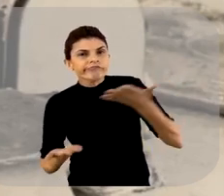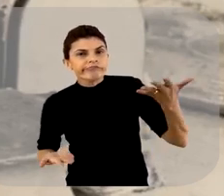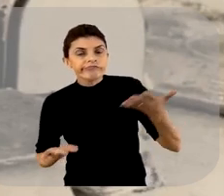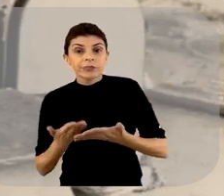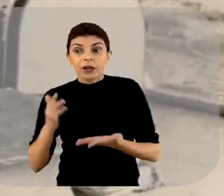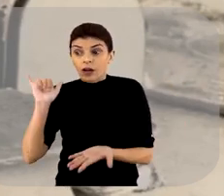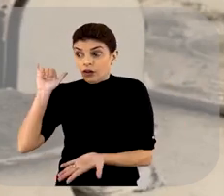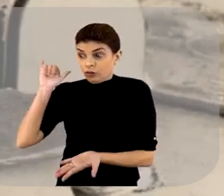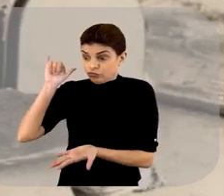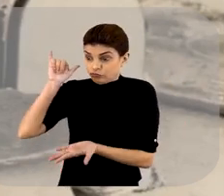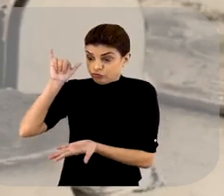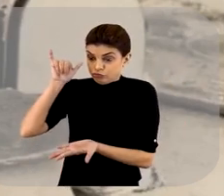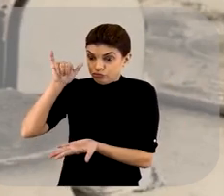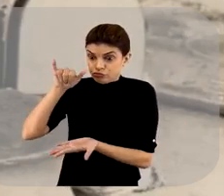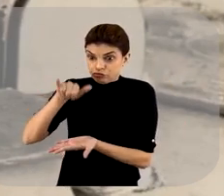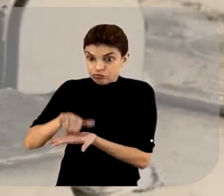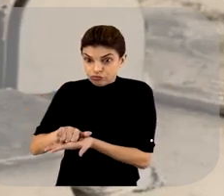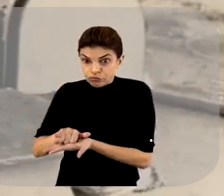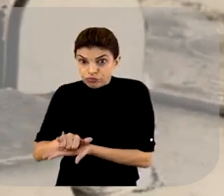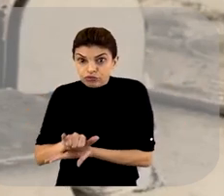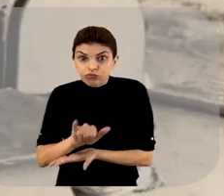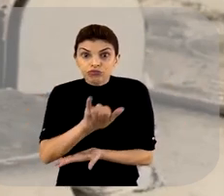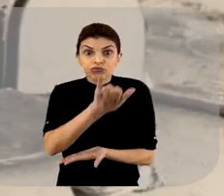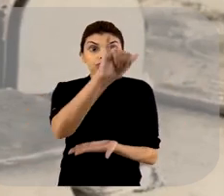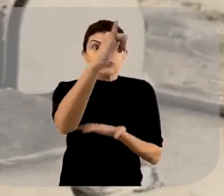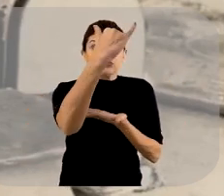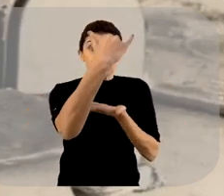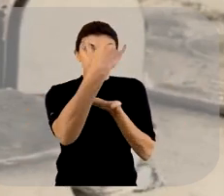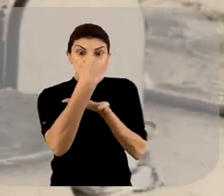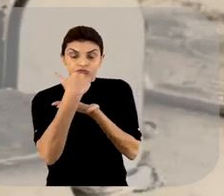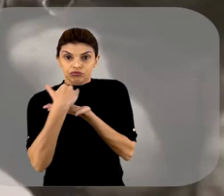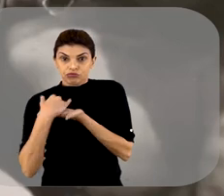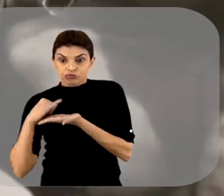as aeronaves, os aviões pudessem chegar, porque não havia autonomia de voo.